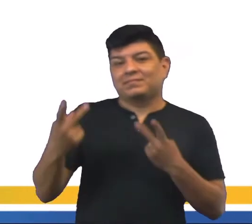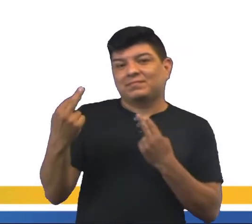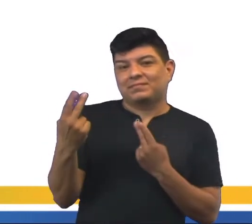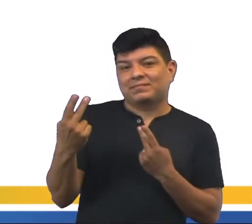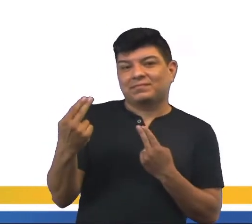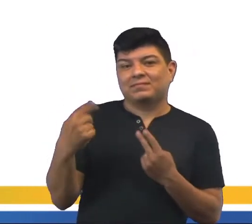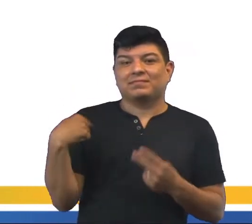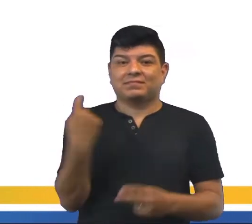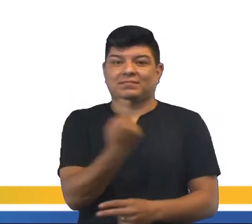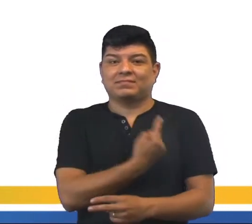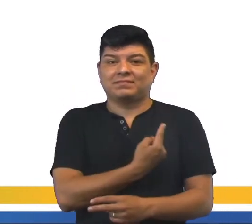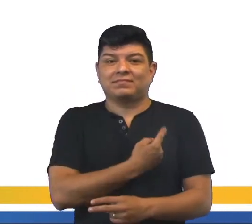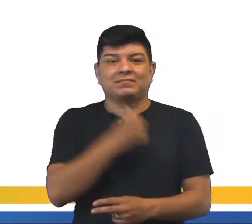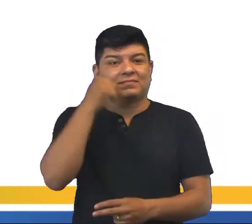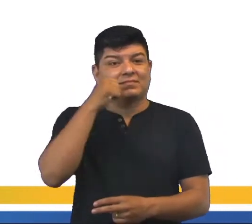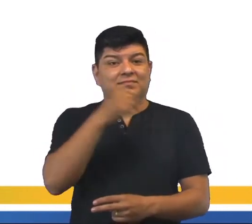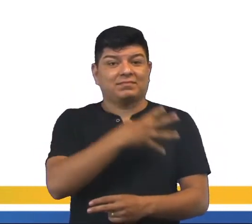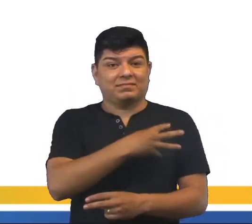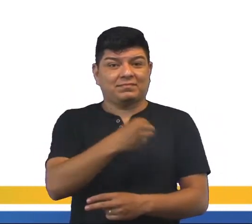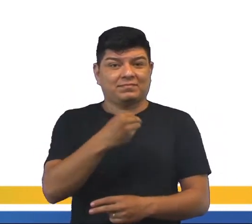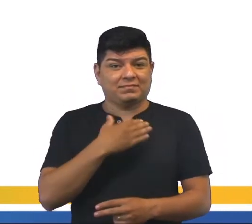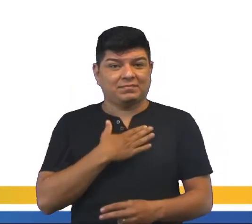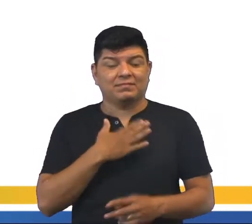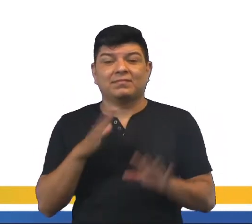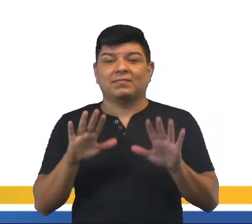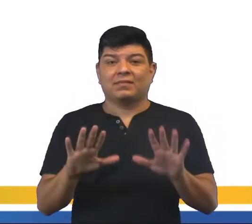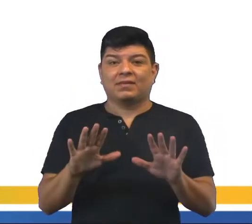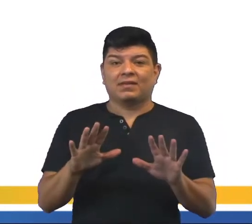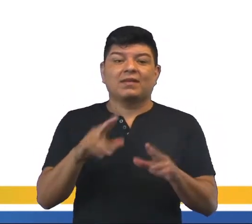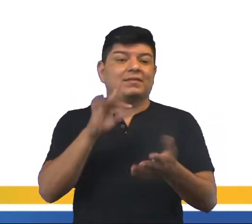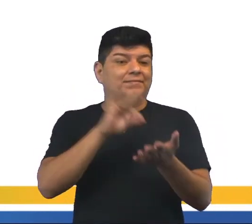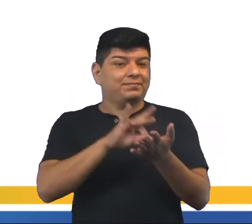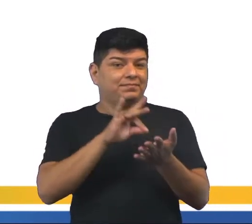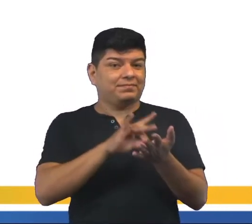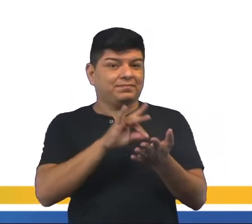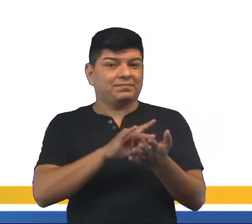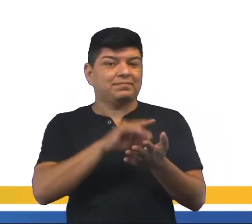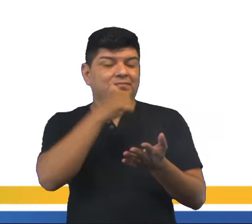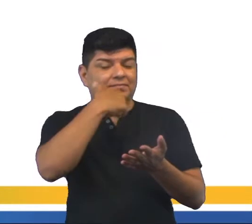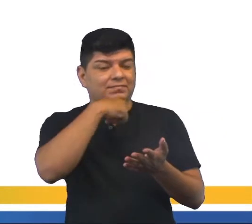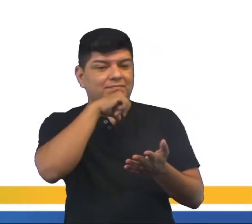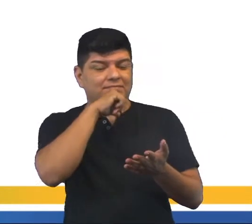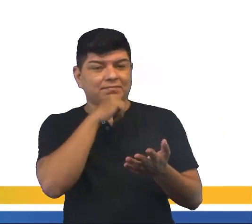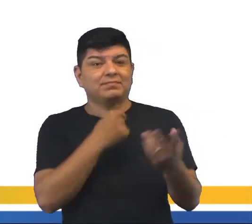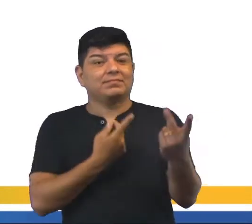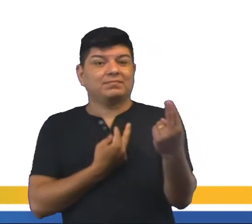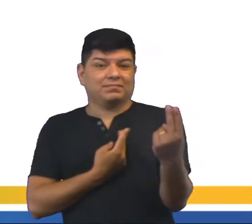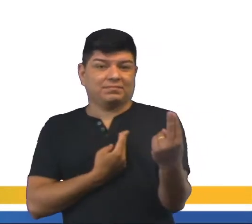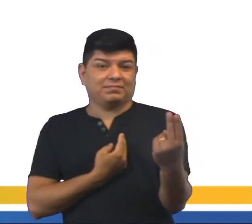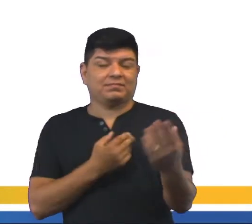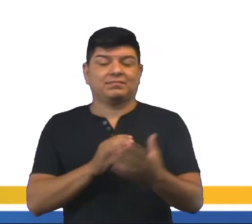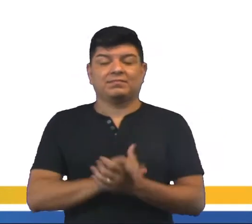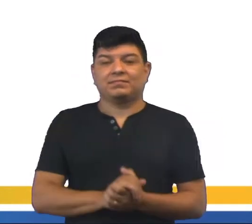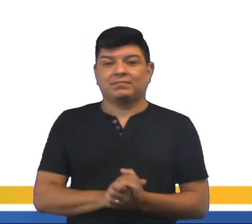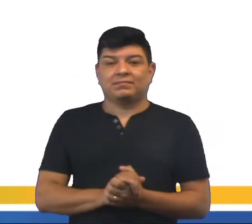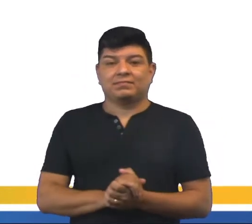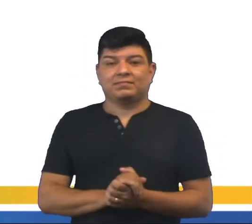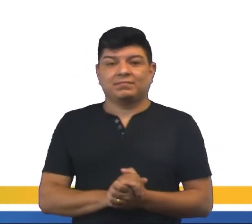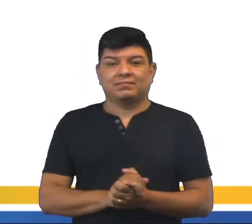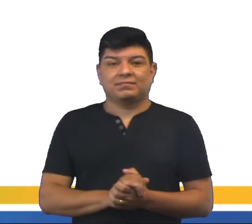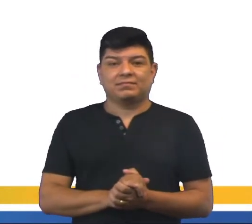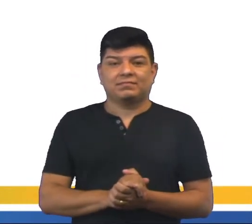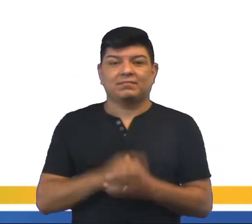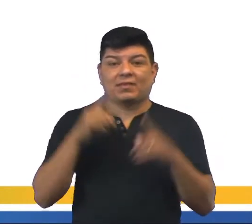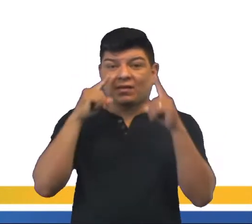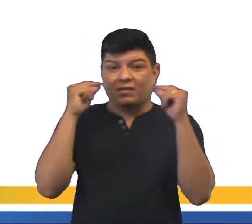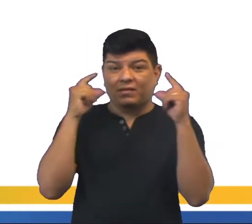filha. Observe, a filha diz, né, é verdade, mamá, tu fala igual que me fala. E aí, né, o gatinho